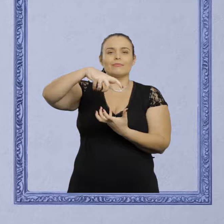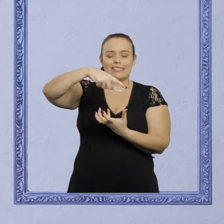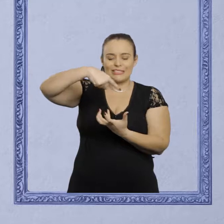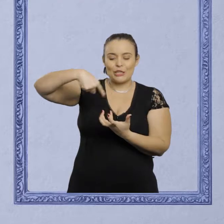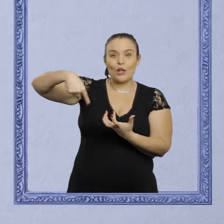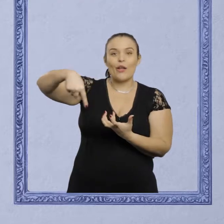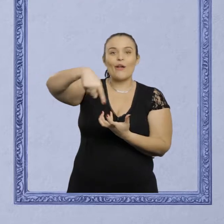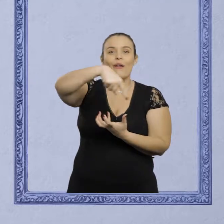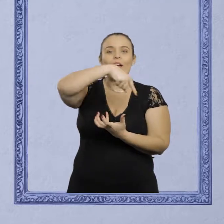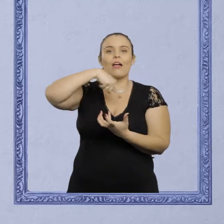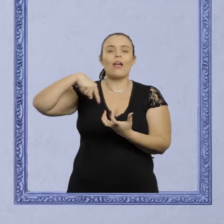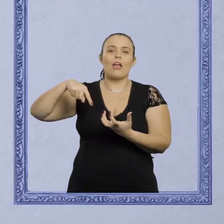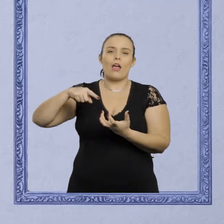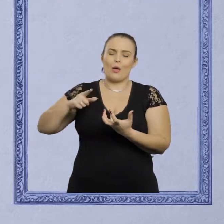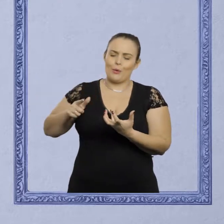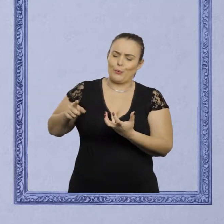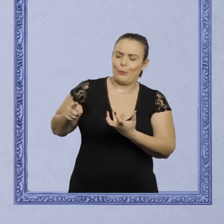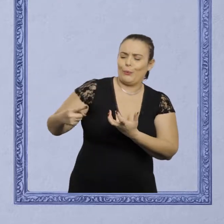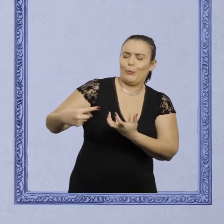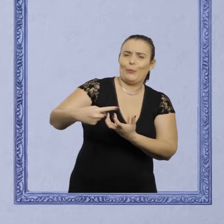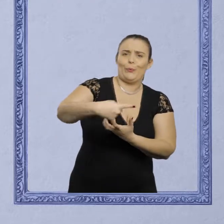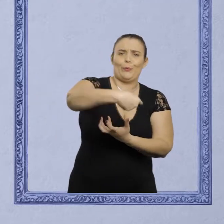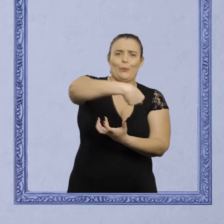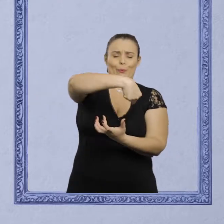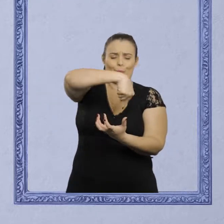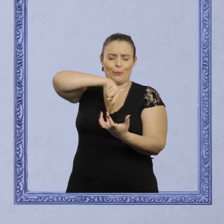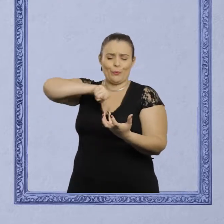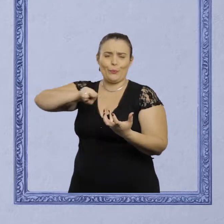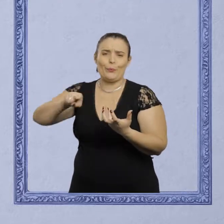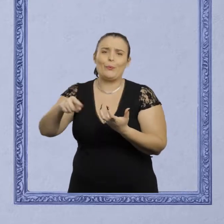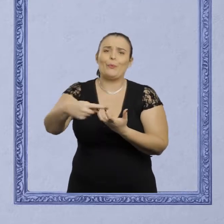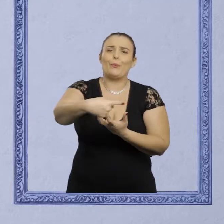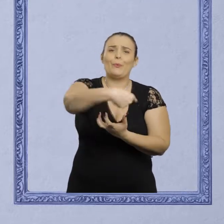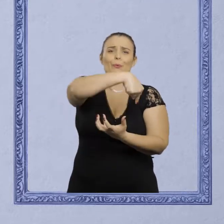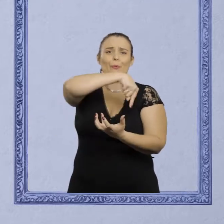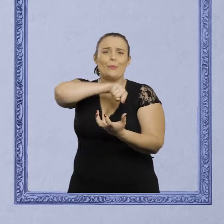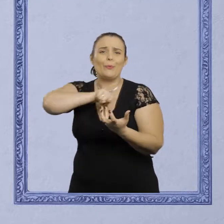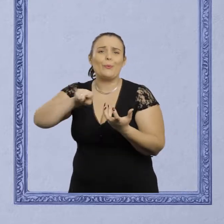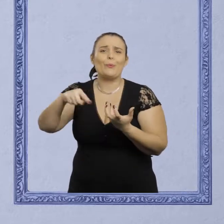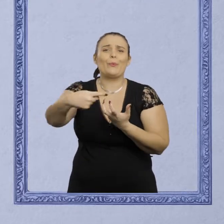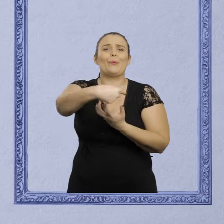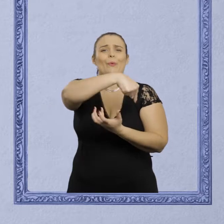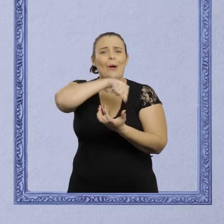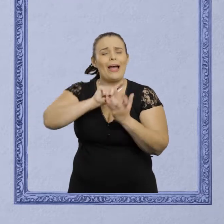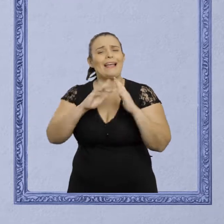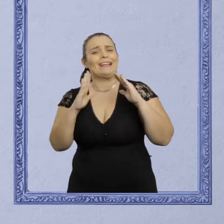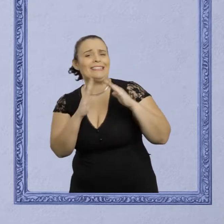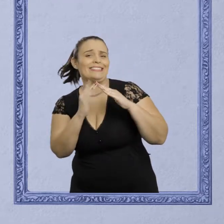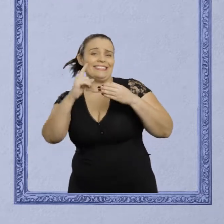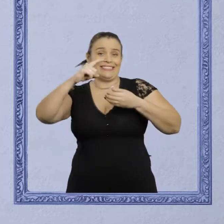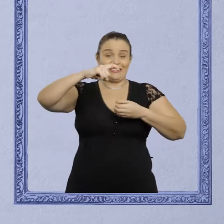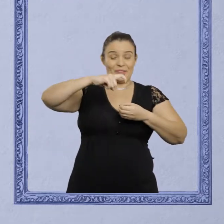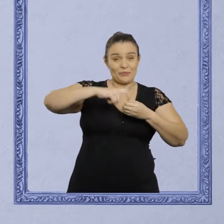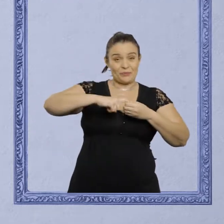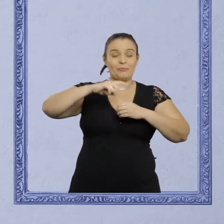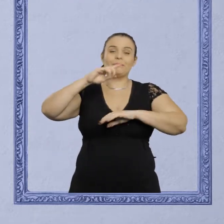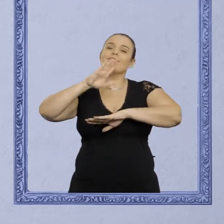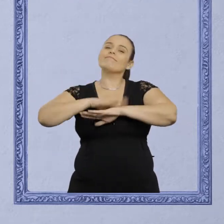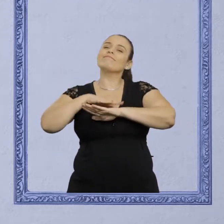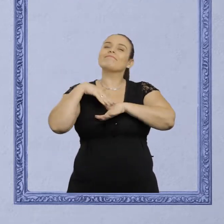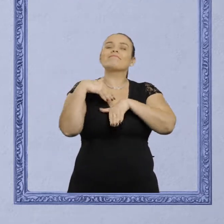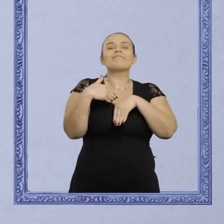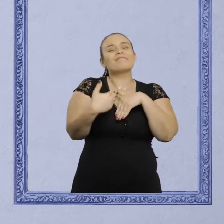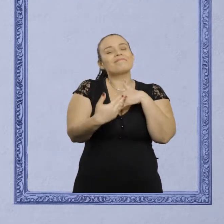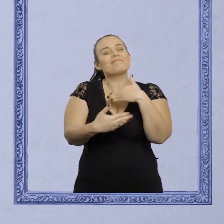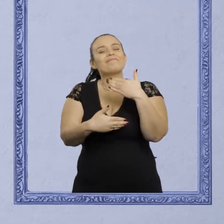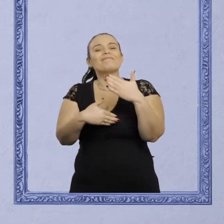redondo. Se voassem sem parar, eles iam encontrar a janela do quarto da casa deles. Depois de muito tempo,